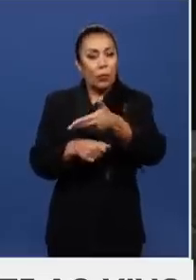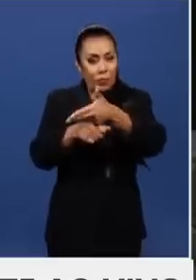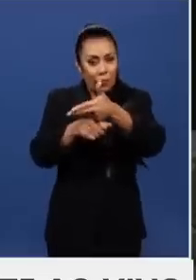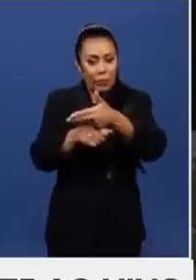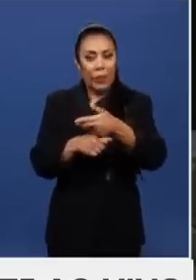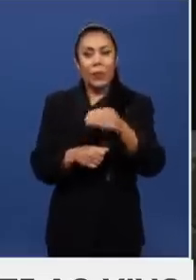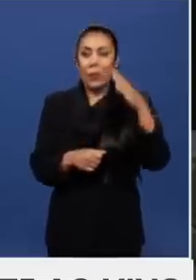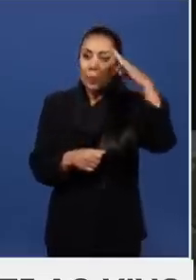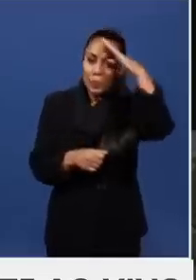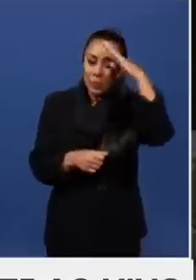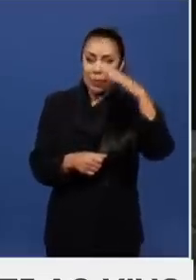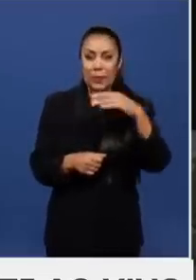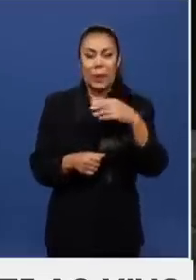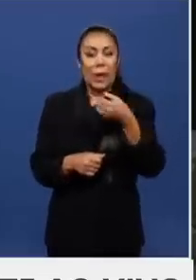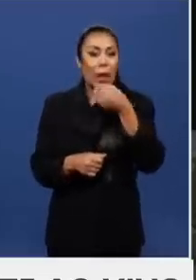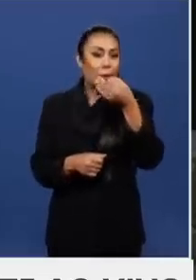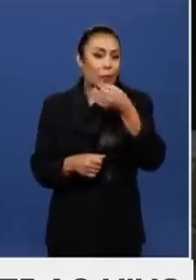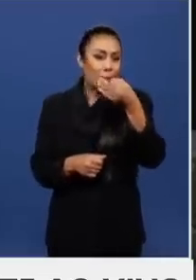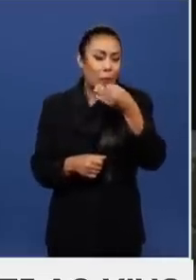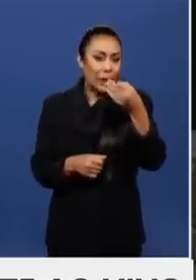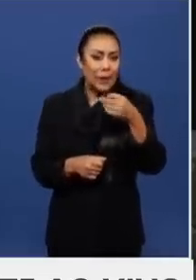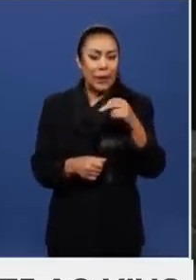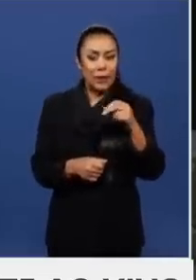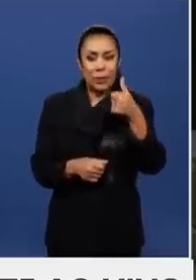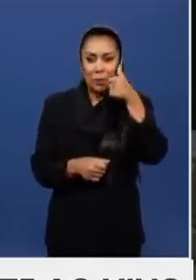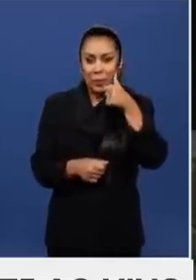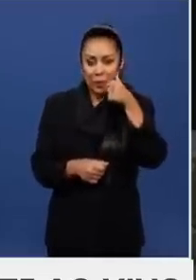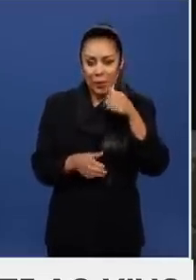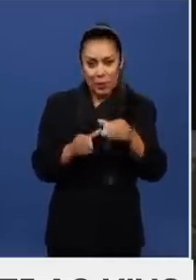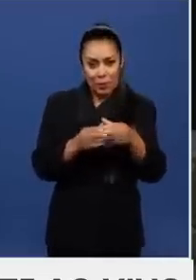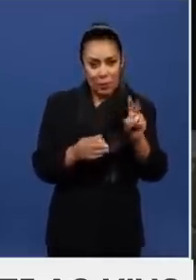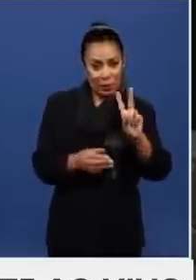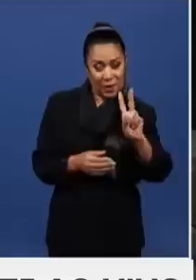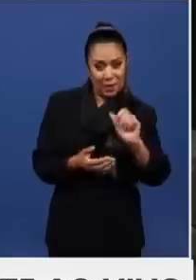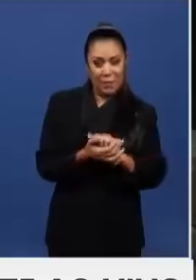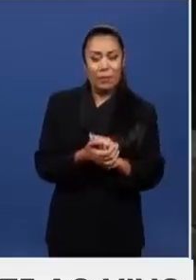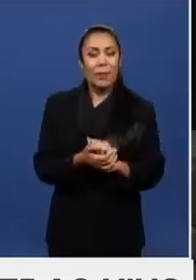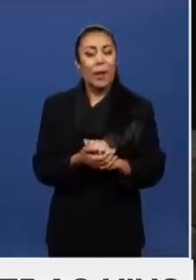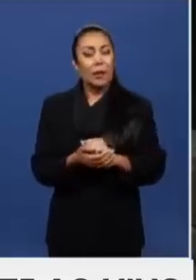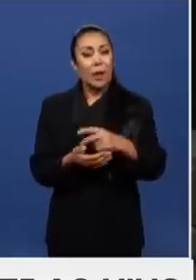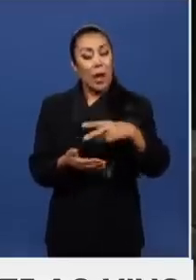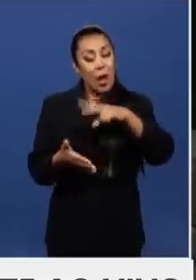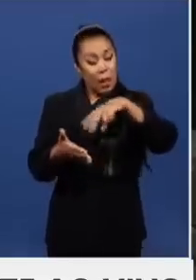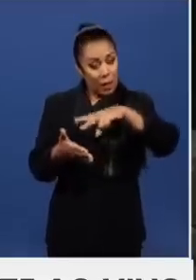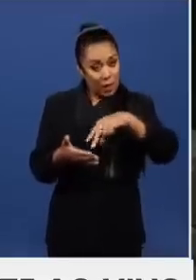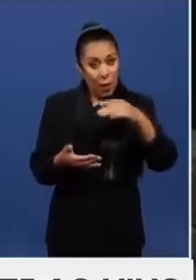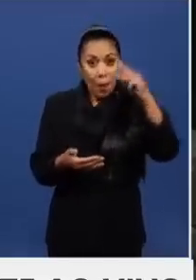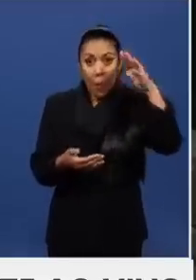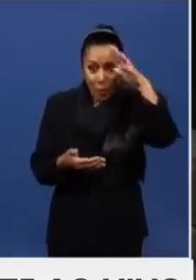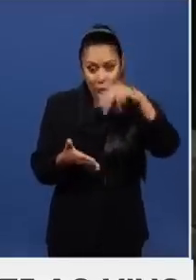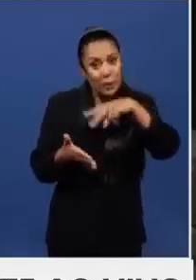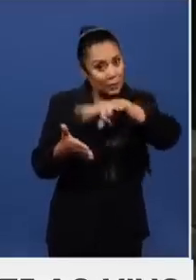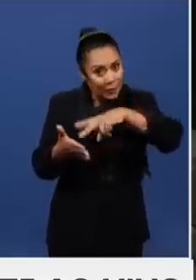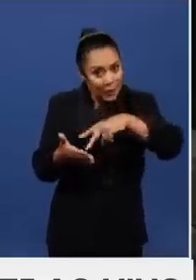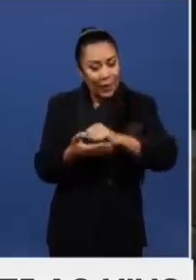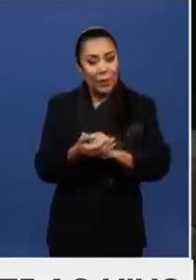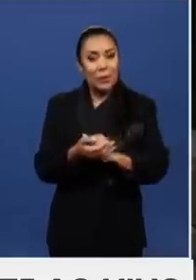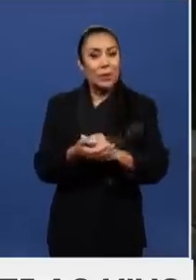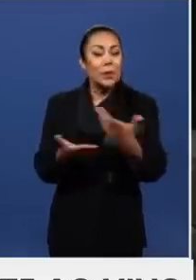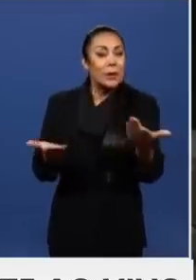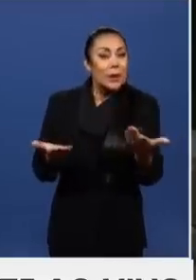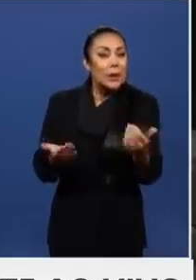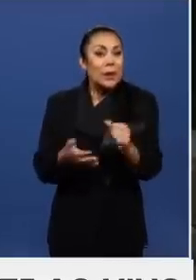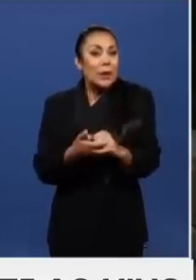que o presidente Bolsonaro comentava o caso das venezuelanas. Então ele leu a sentença e aquilo foi uma coisa para a